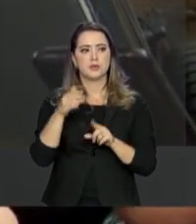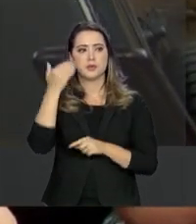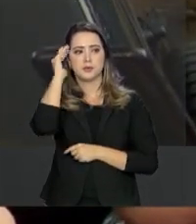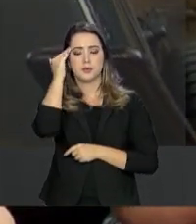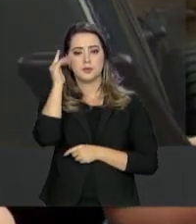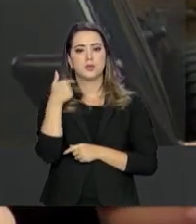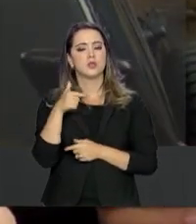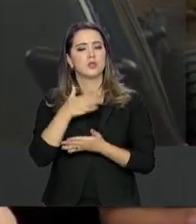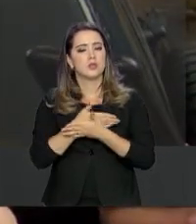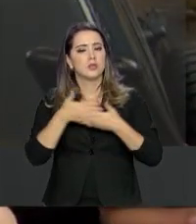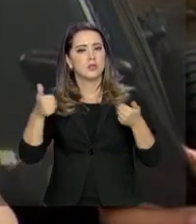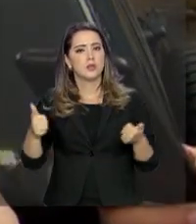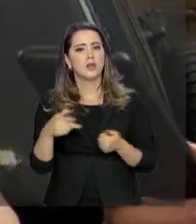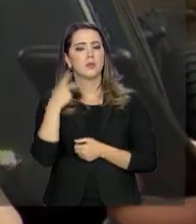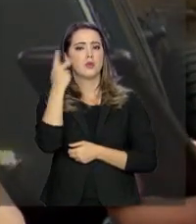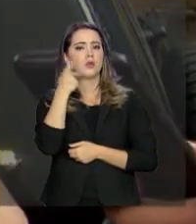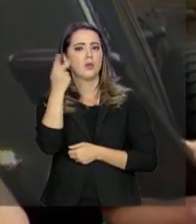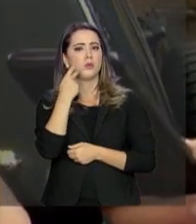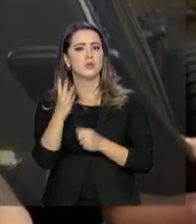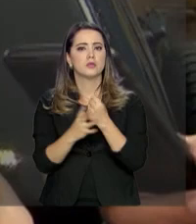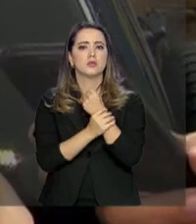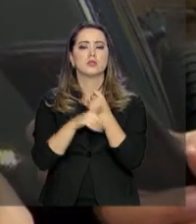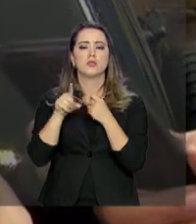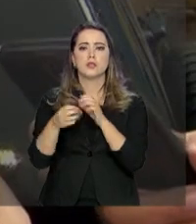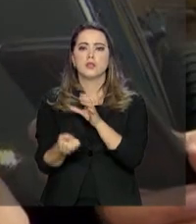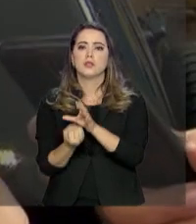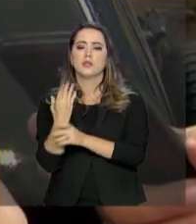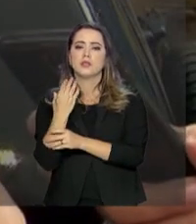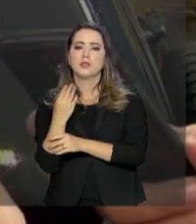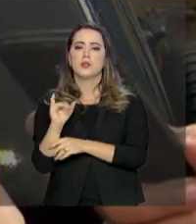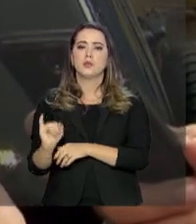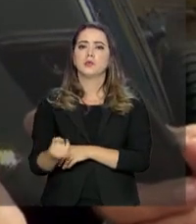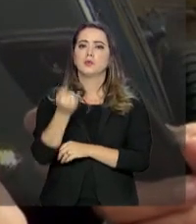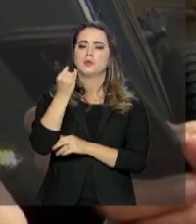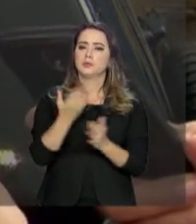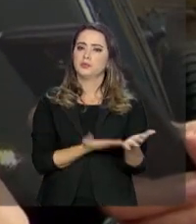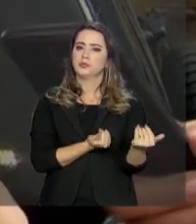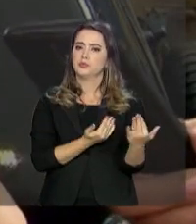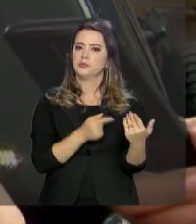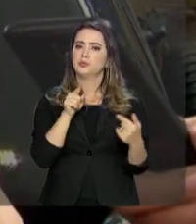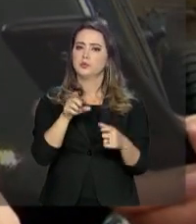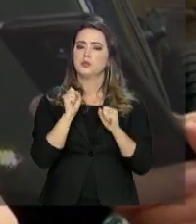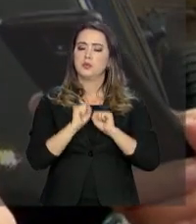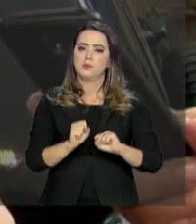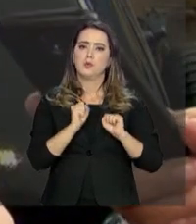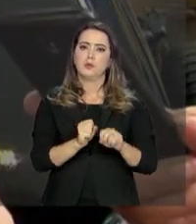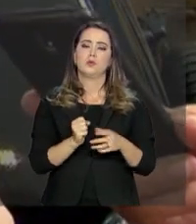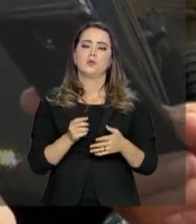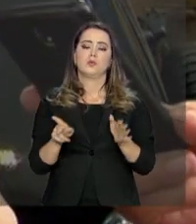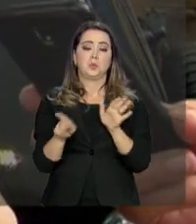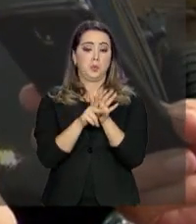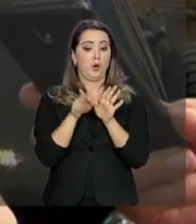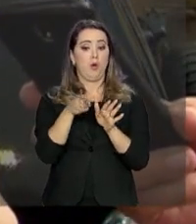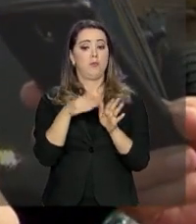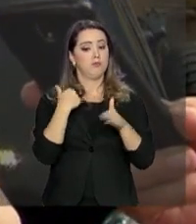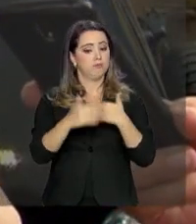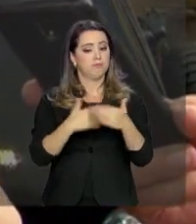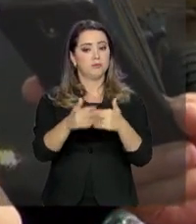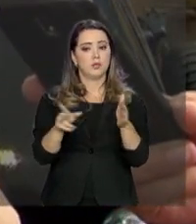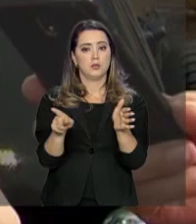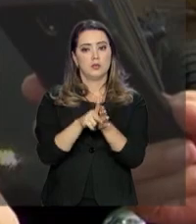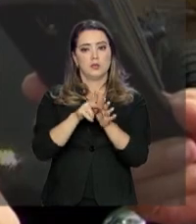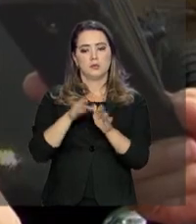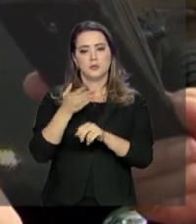melhor política de segurança é criar oportunidades para os jovens e que eles possam, eles próprios, desenvolver as